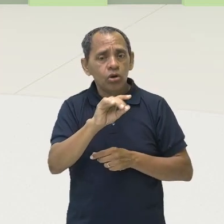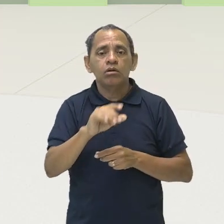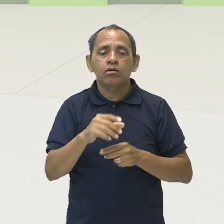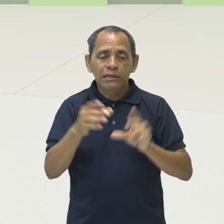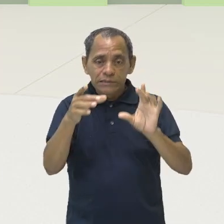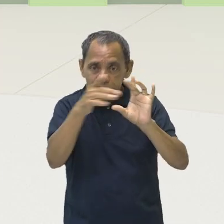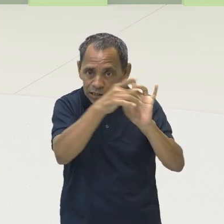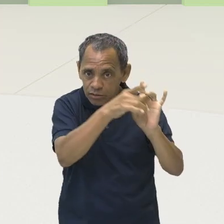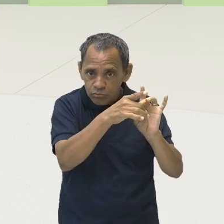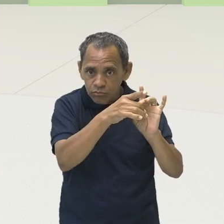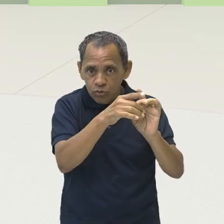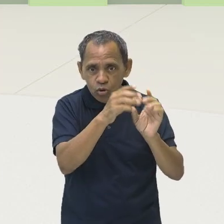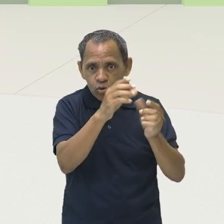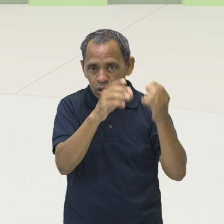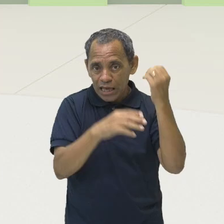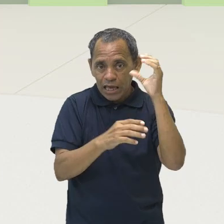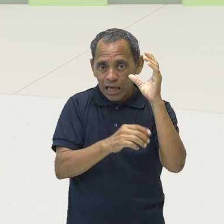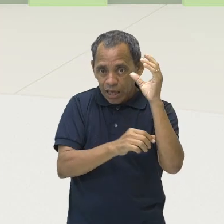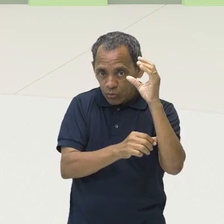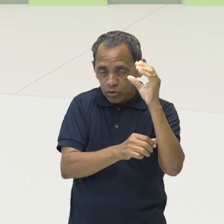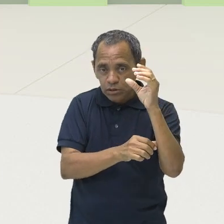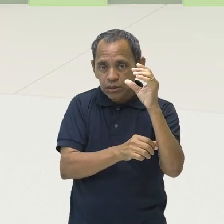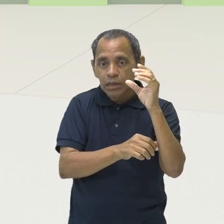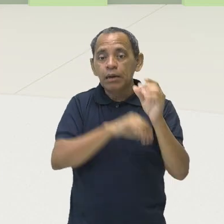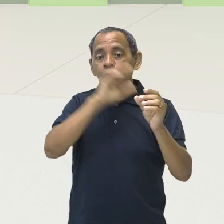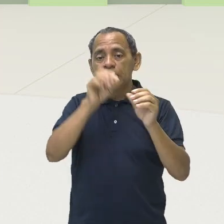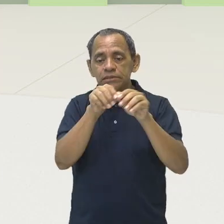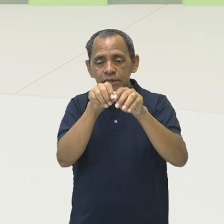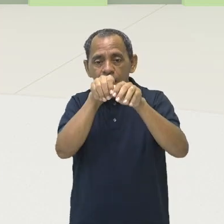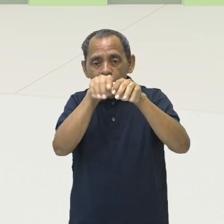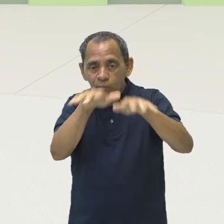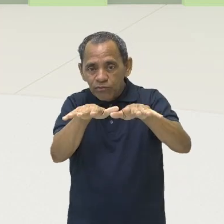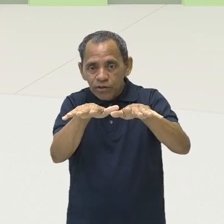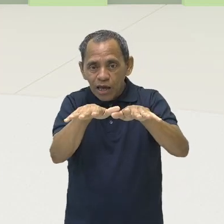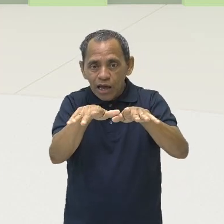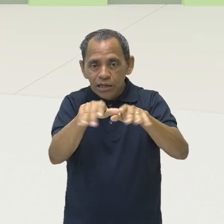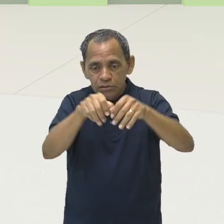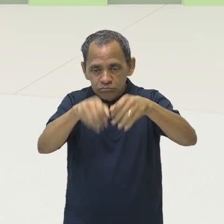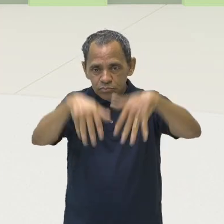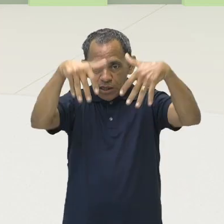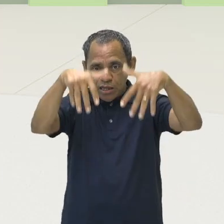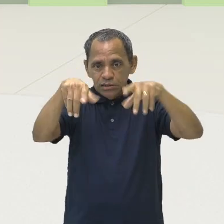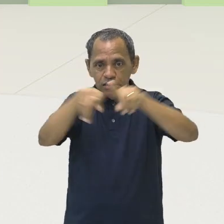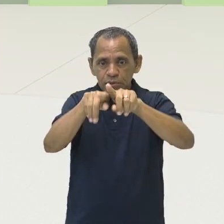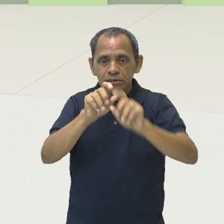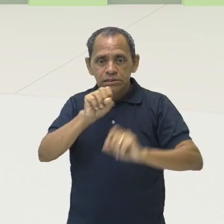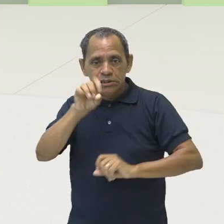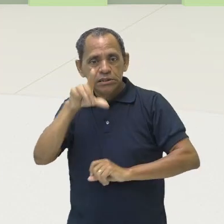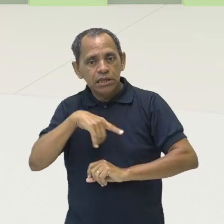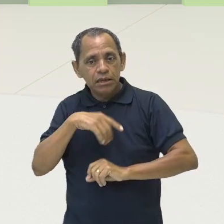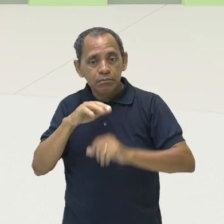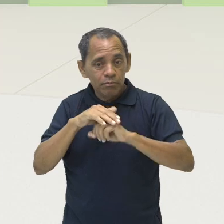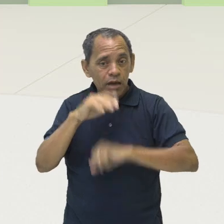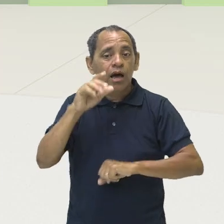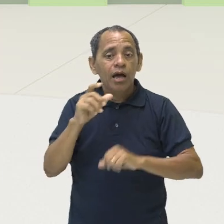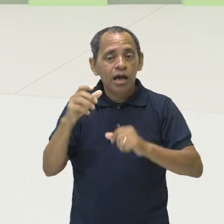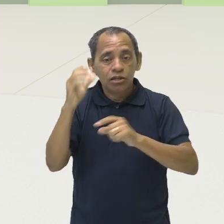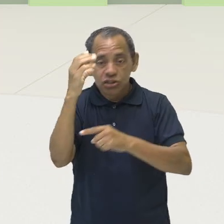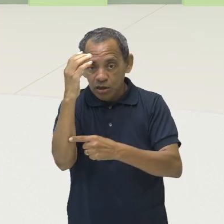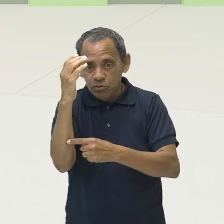ela é ramificada, quando sobra carbono para cima ou para baixo, a gente vai observar aqui, quer dizer que é uma